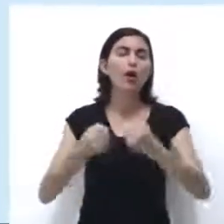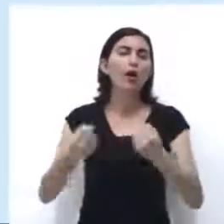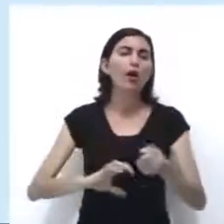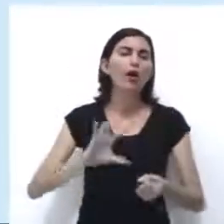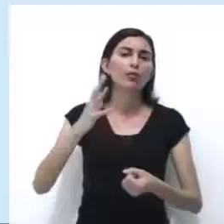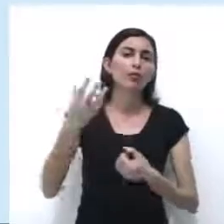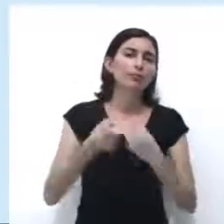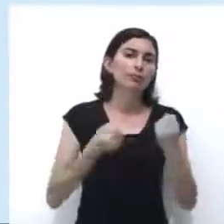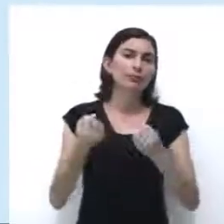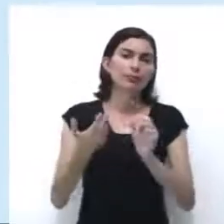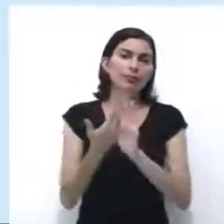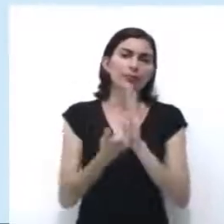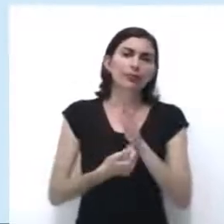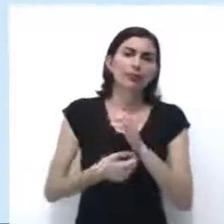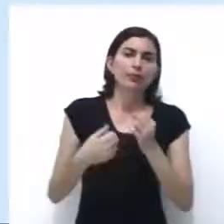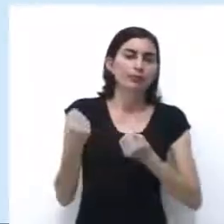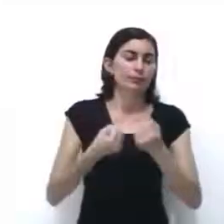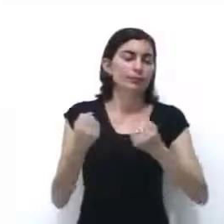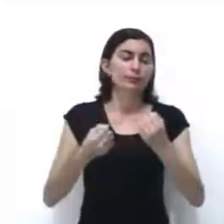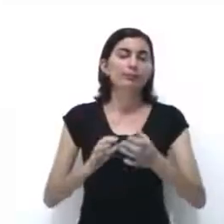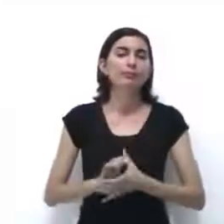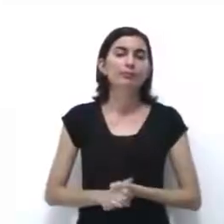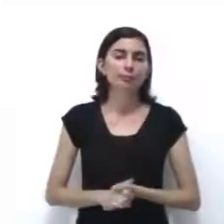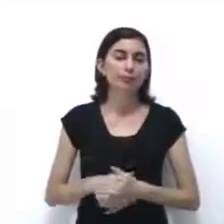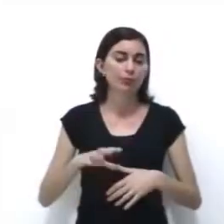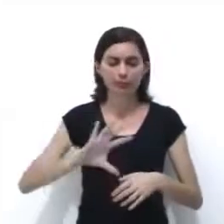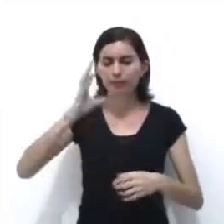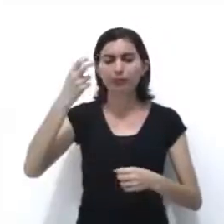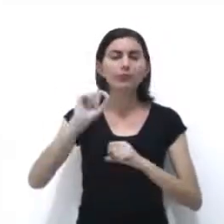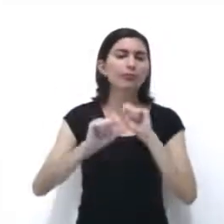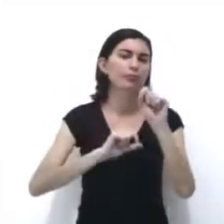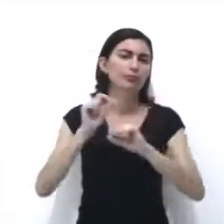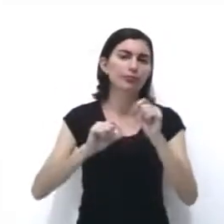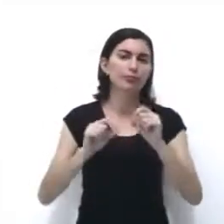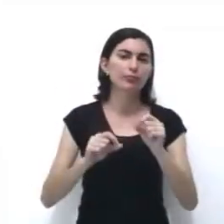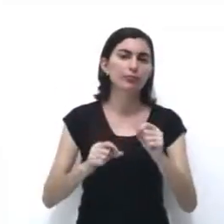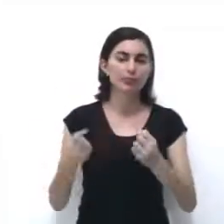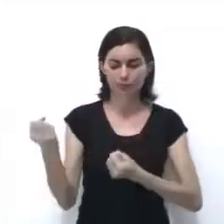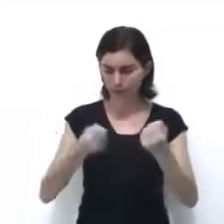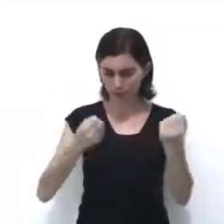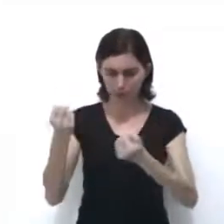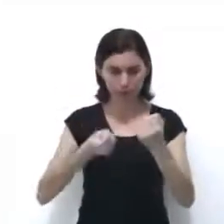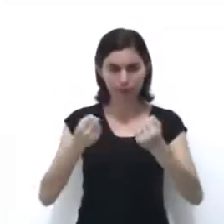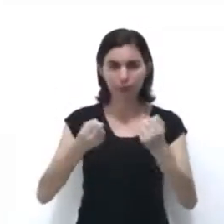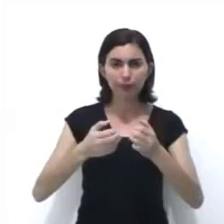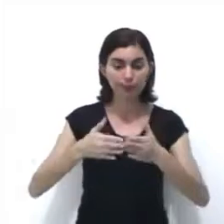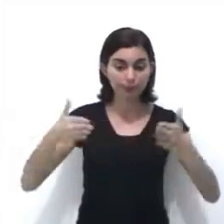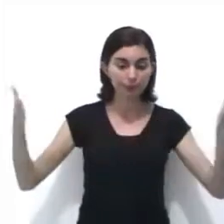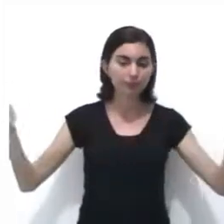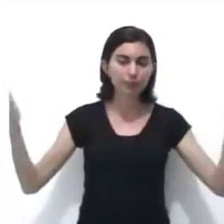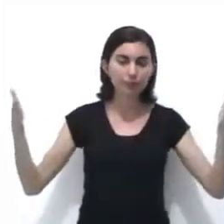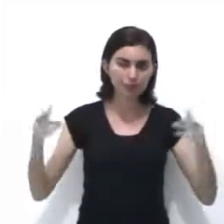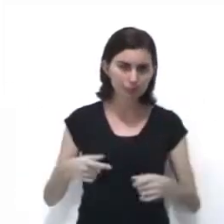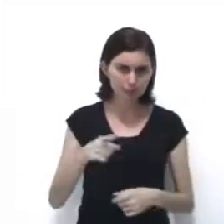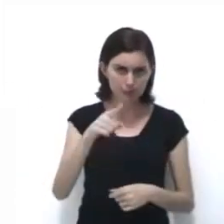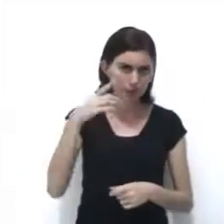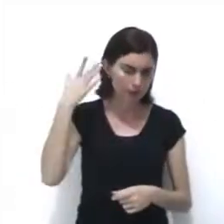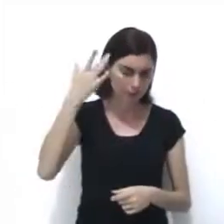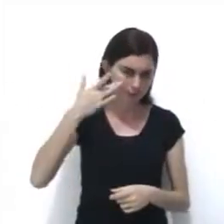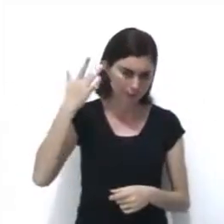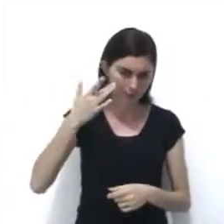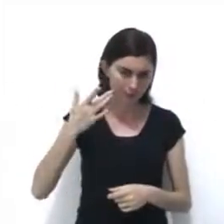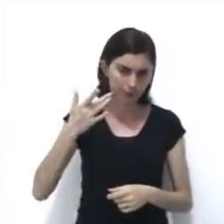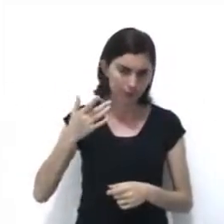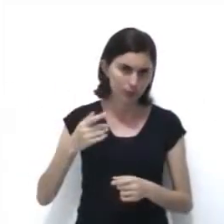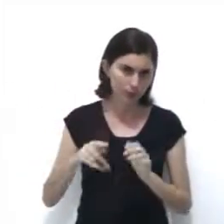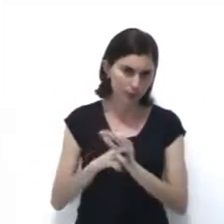carro? O que é que aconteceu com essa imagem aí? O que é que aconteceu com o carro maior? Você